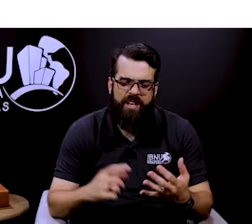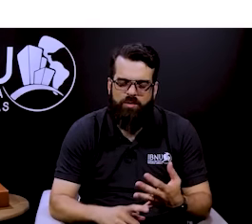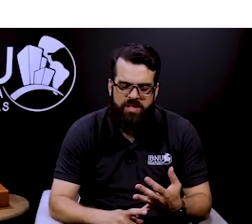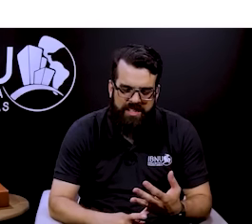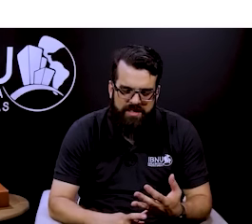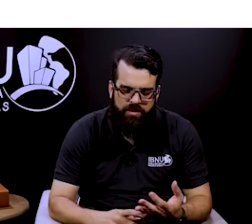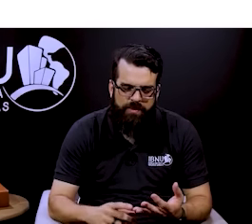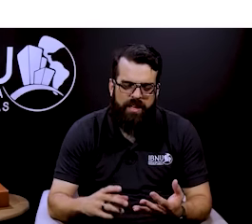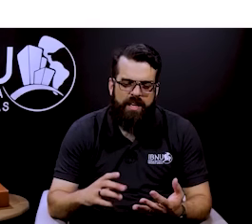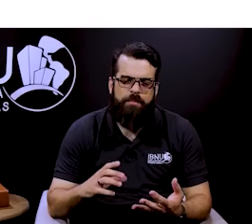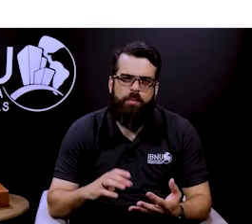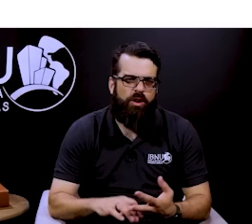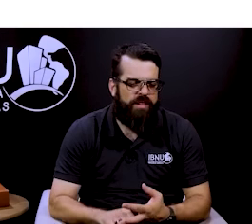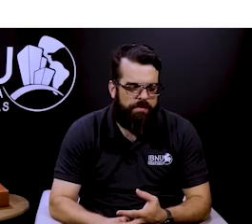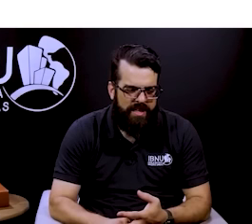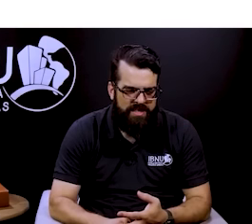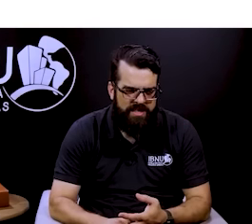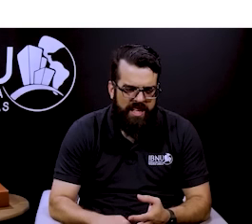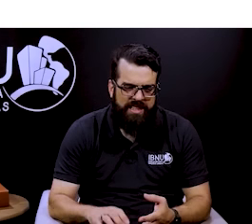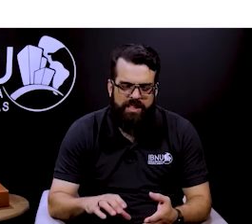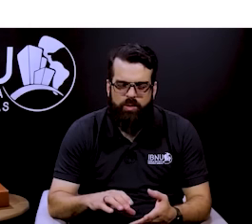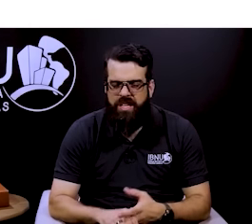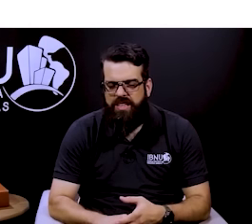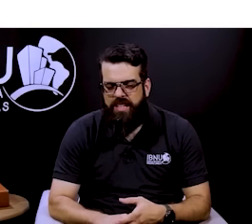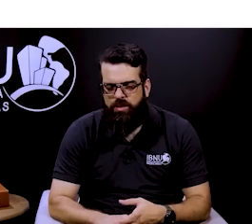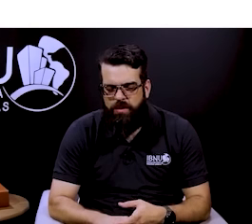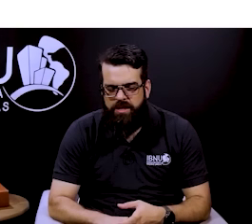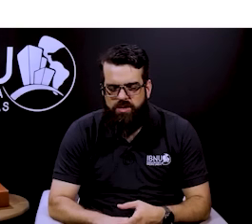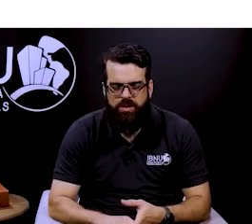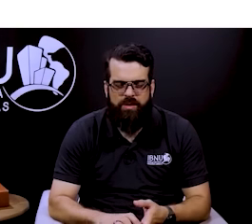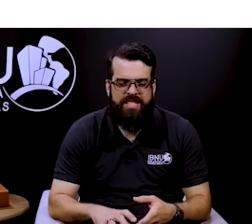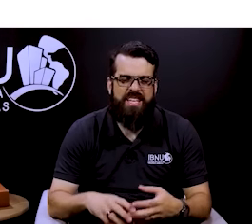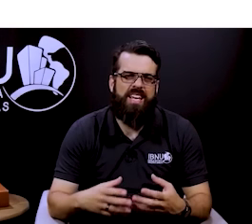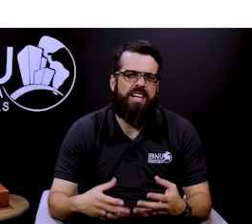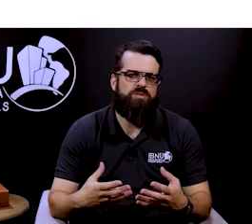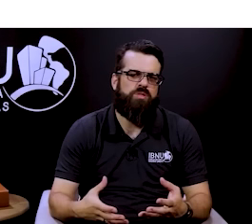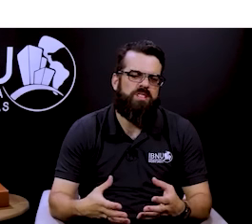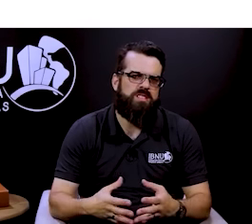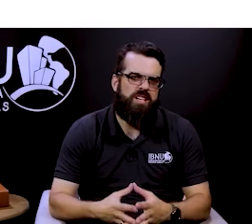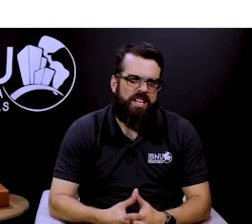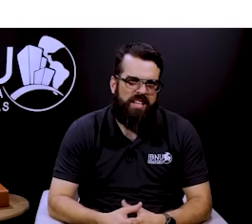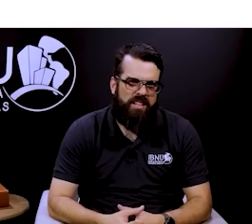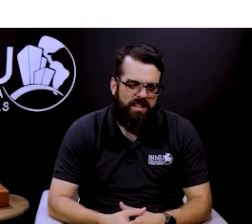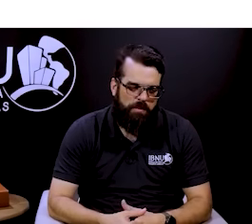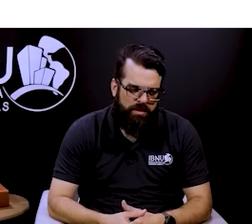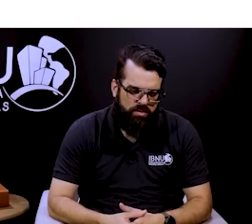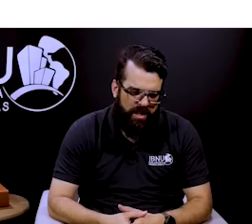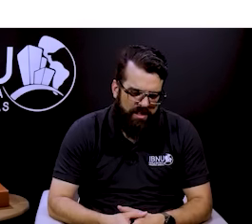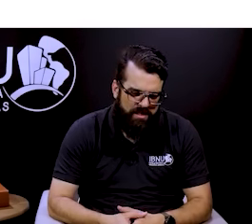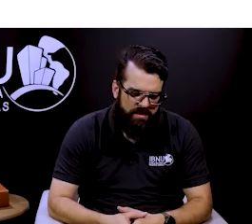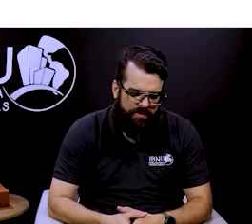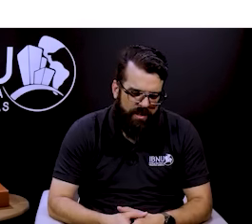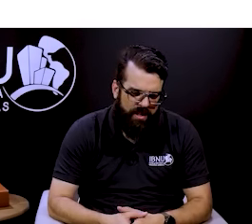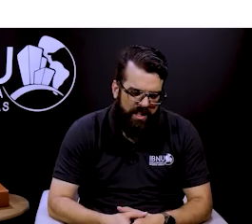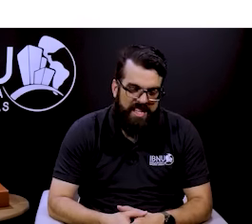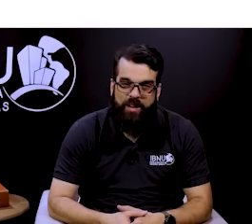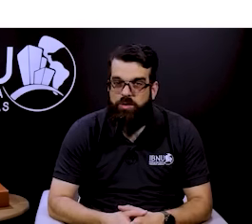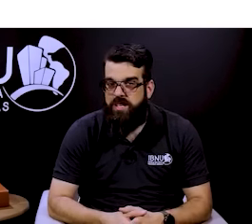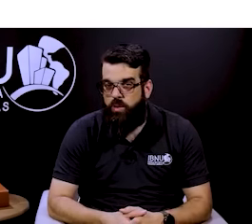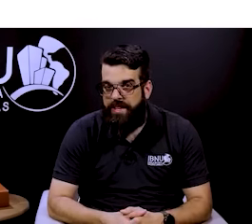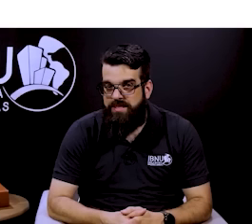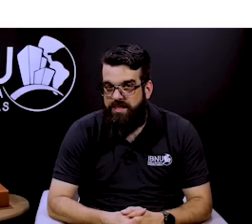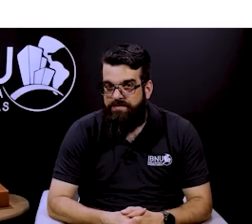promove reconciliação, promove a paz, tanto interiormente quanto nas relações interpessoais.